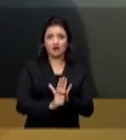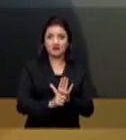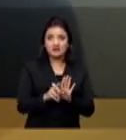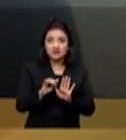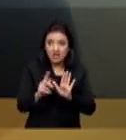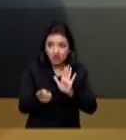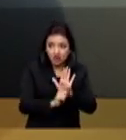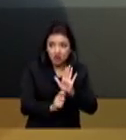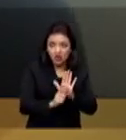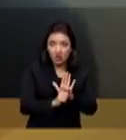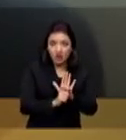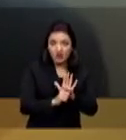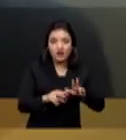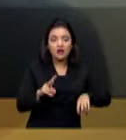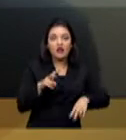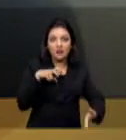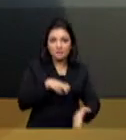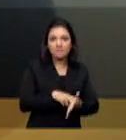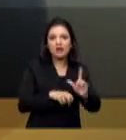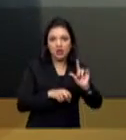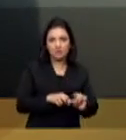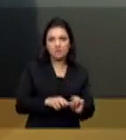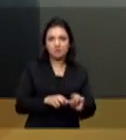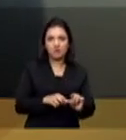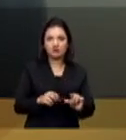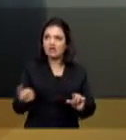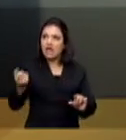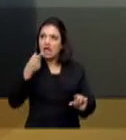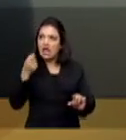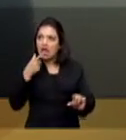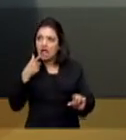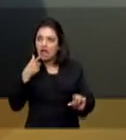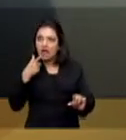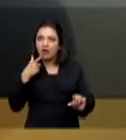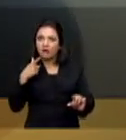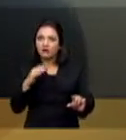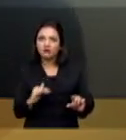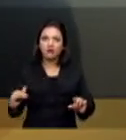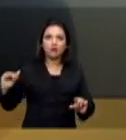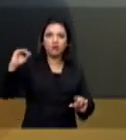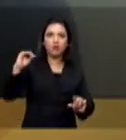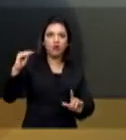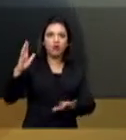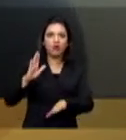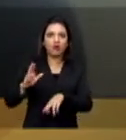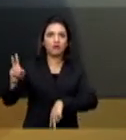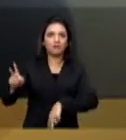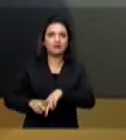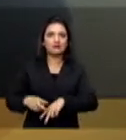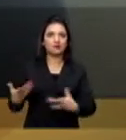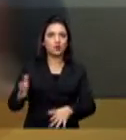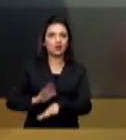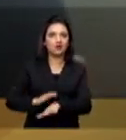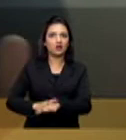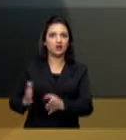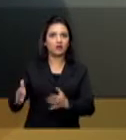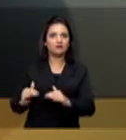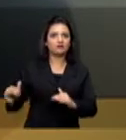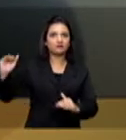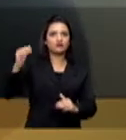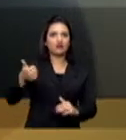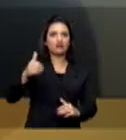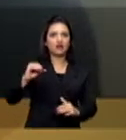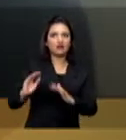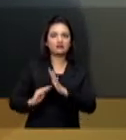Então, se o objeto da conduta envolver um produto destinado a fins terapêuticos ou medicinais, seu devido registro, a pena será de 10 a